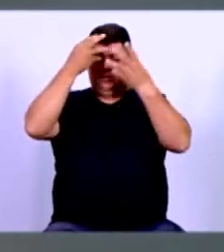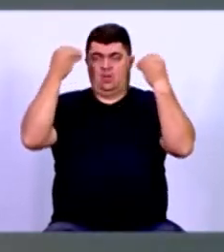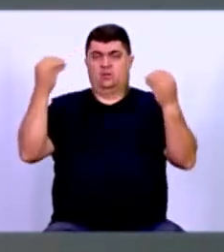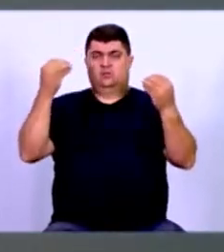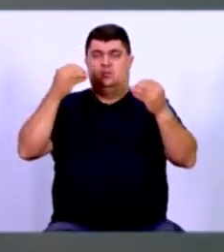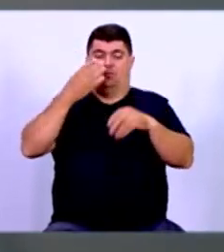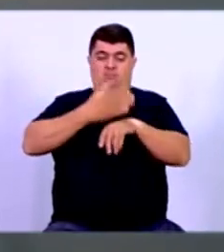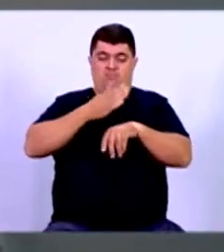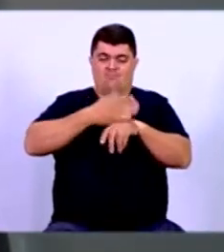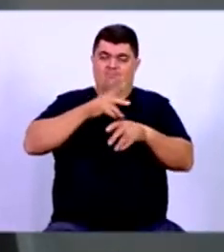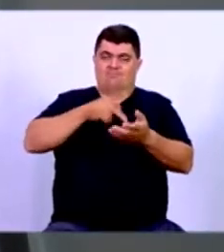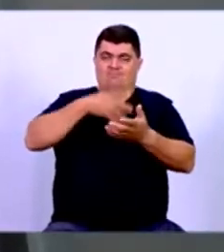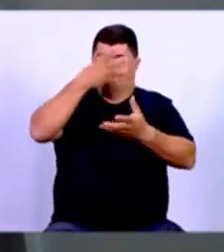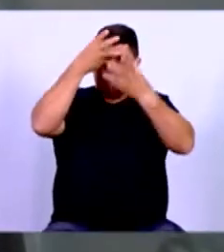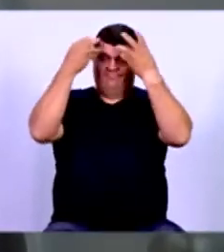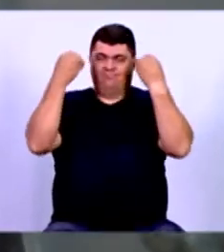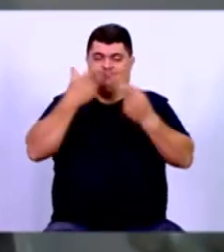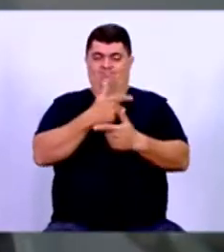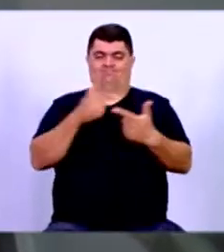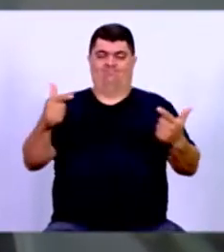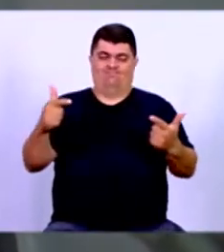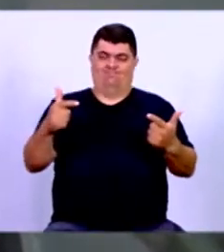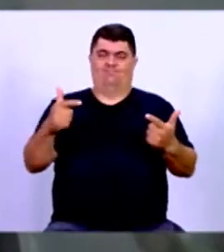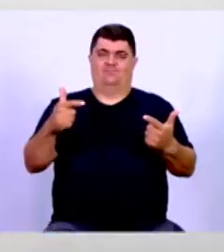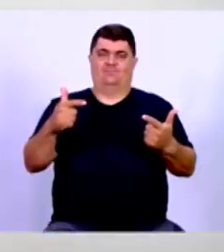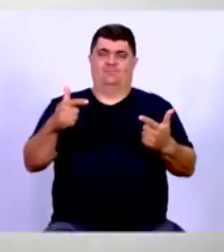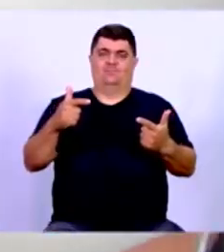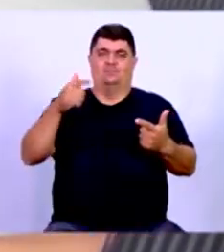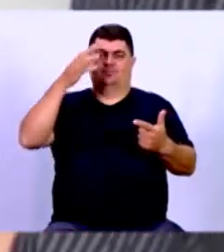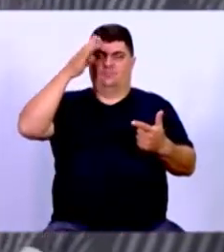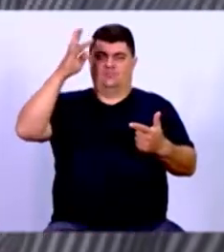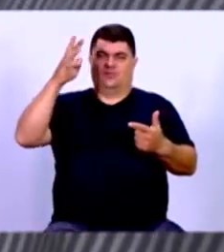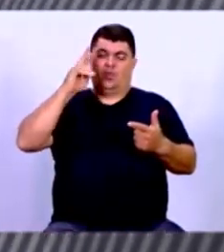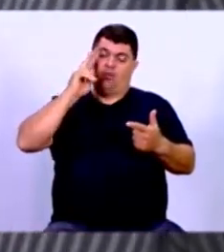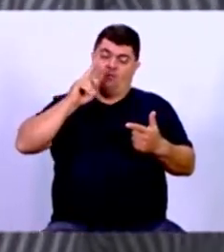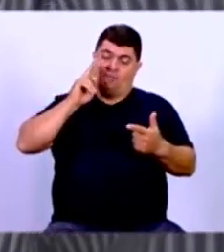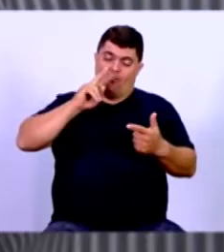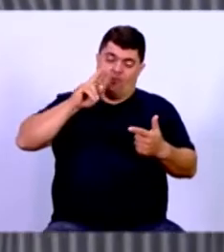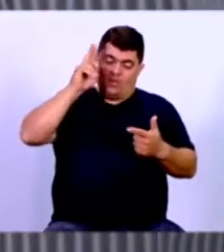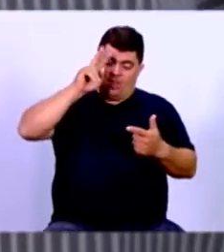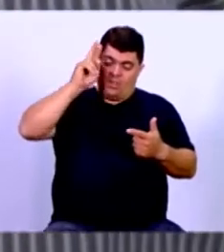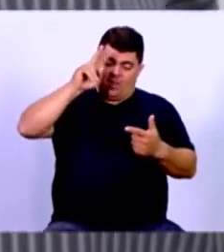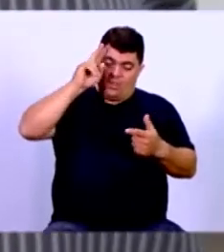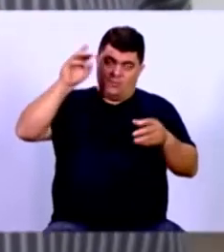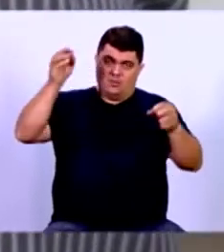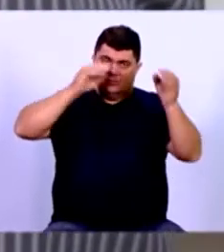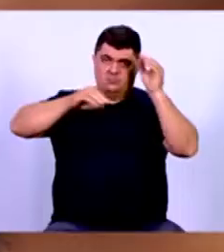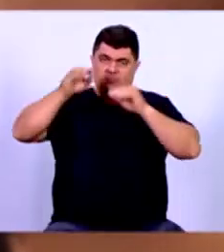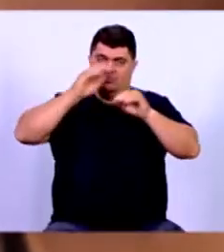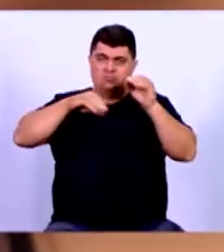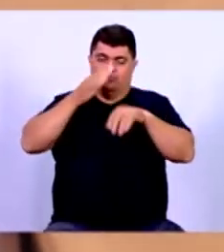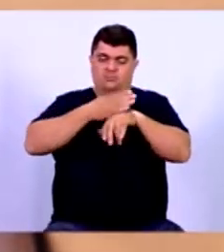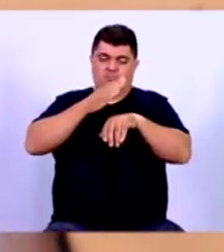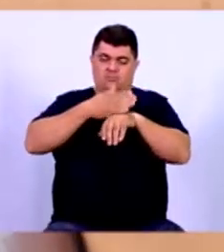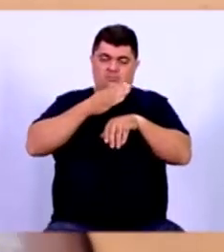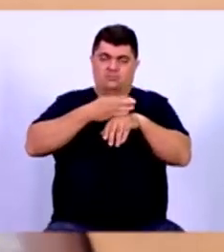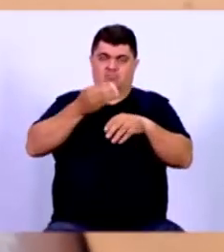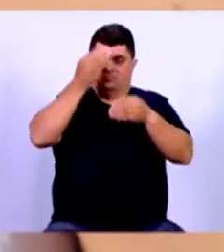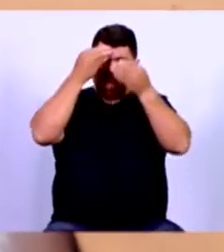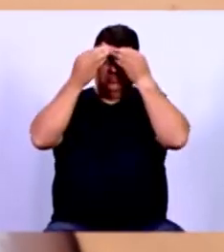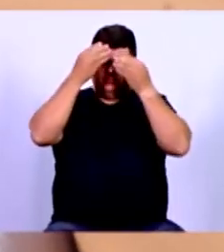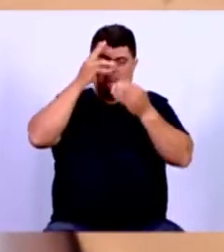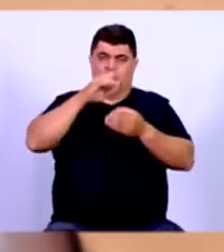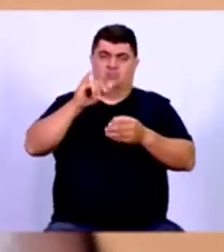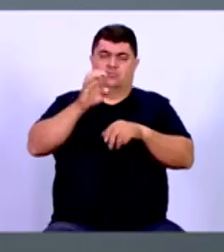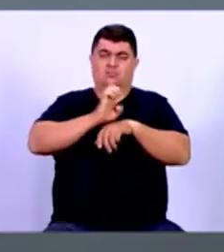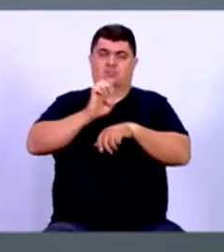Na prática não. O que você aprende de teoria, você vai aprender tudo na prática, vai ver aquilo que você fez na teoria. Estágio